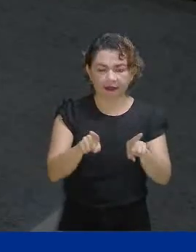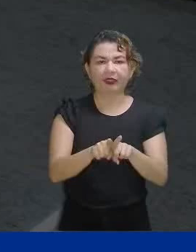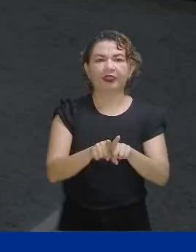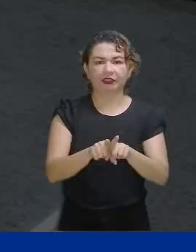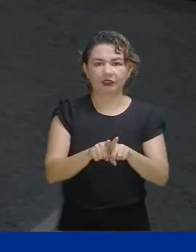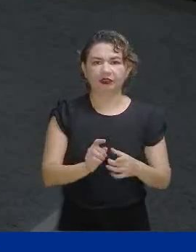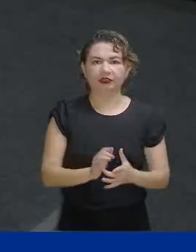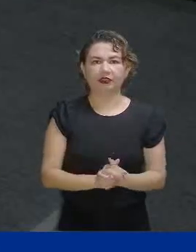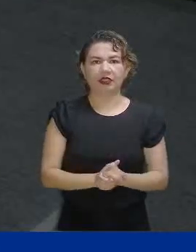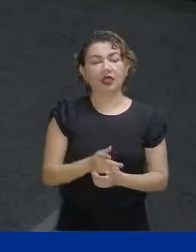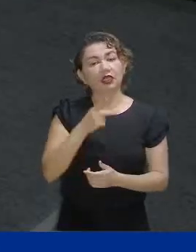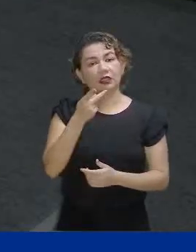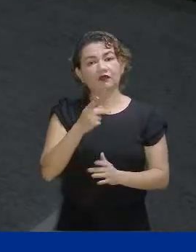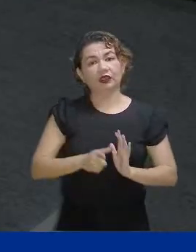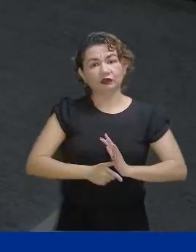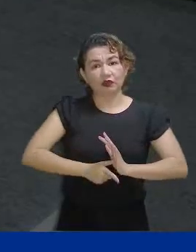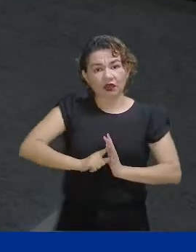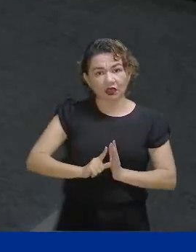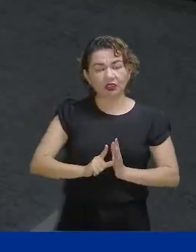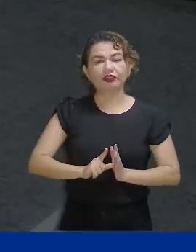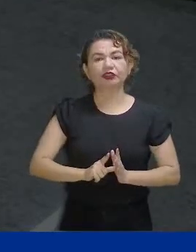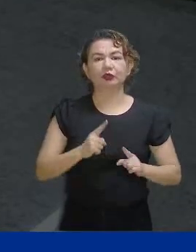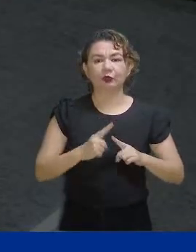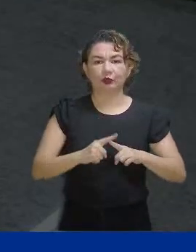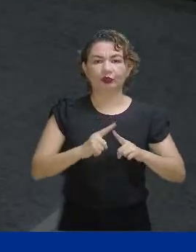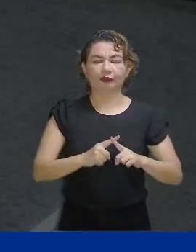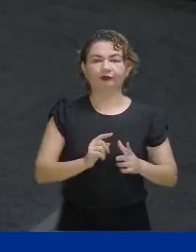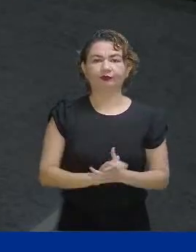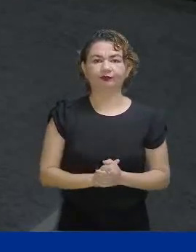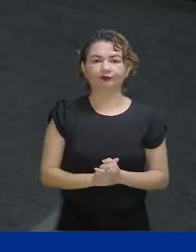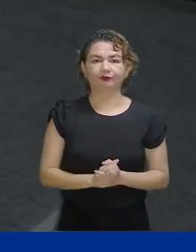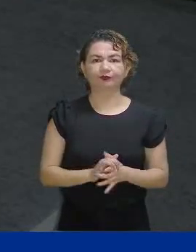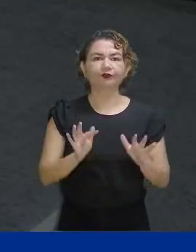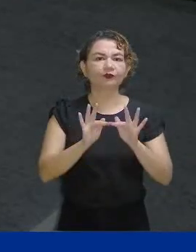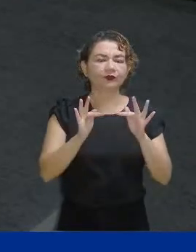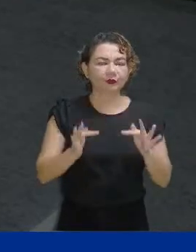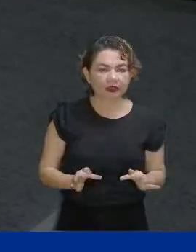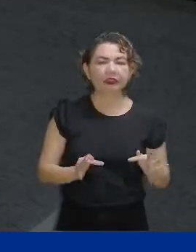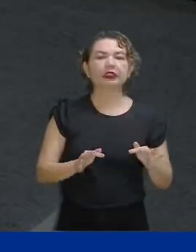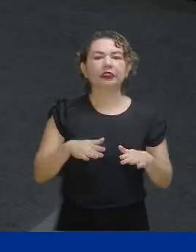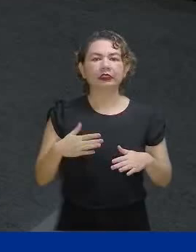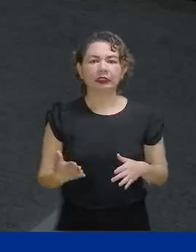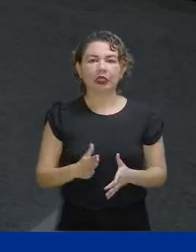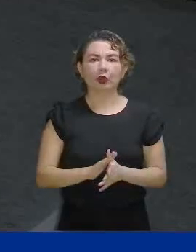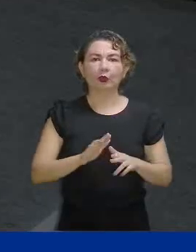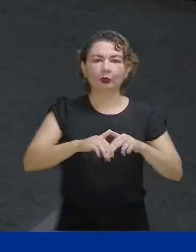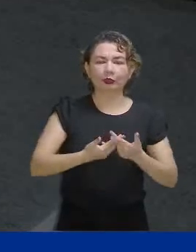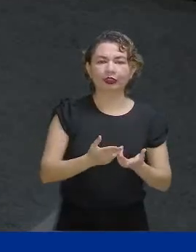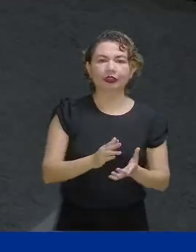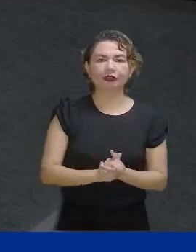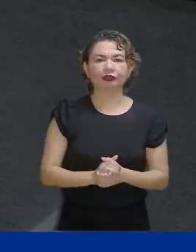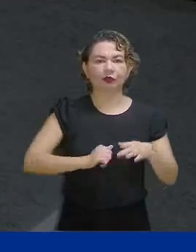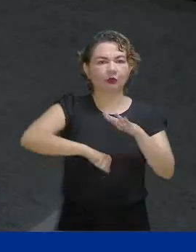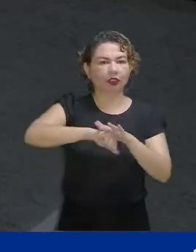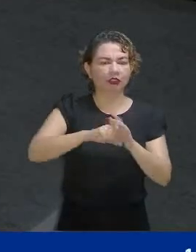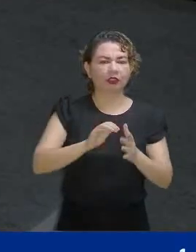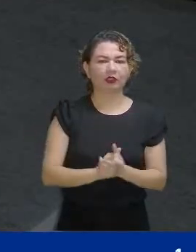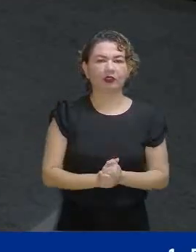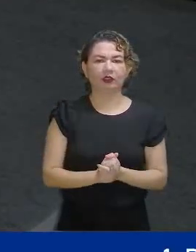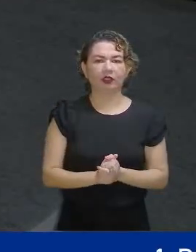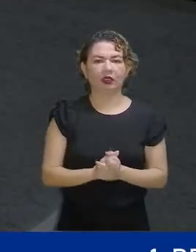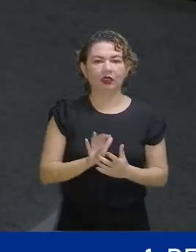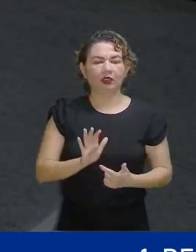autos, adianto que assiste razão ao recorrente. Assim dispõe o tipo penal abro aspas,